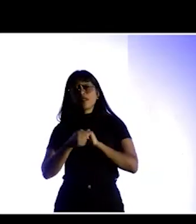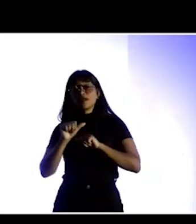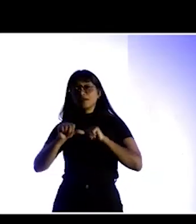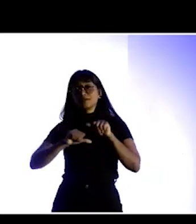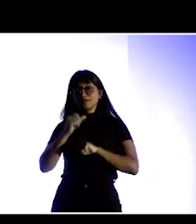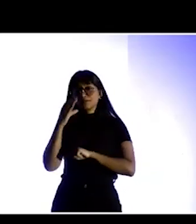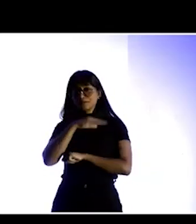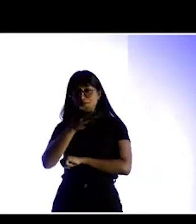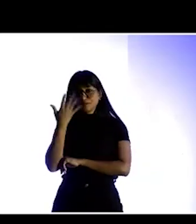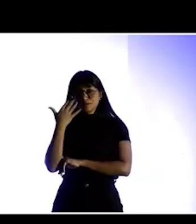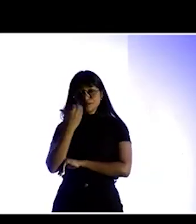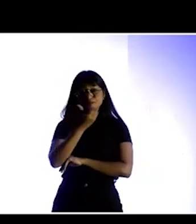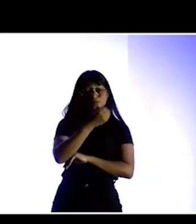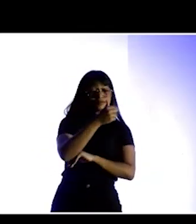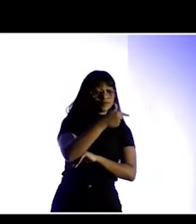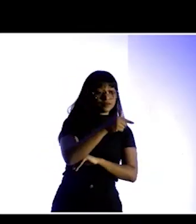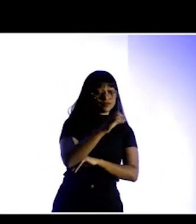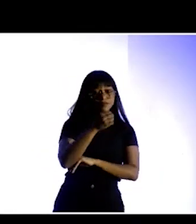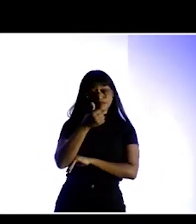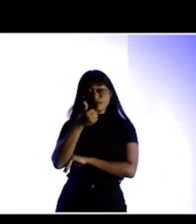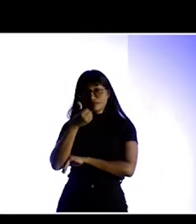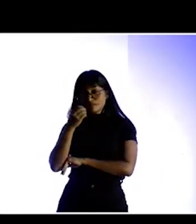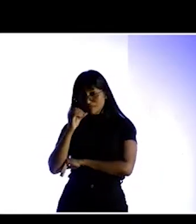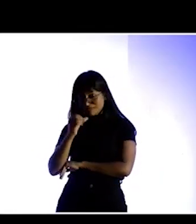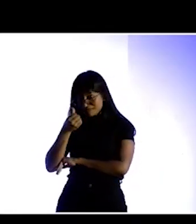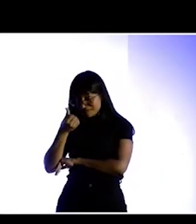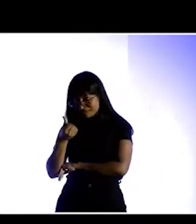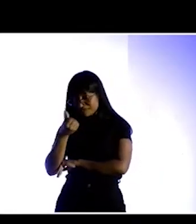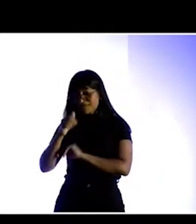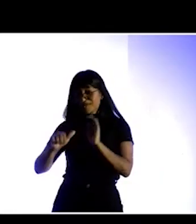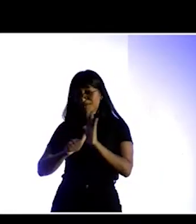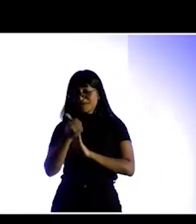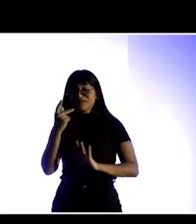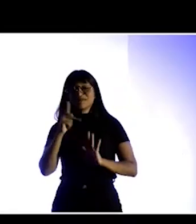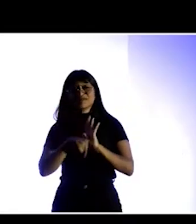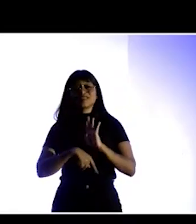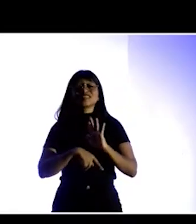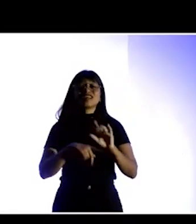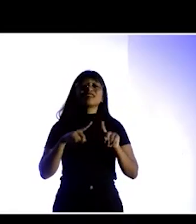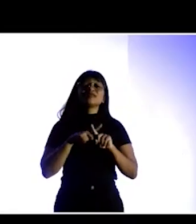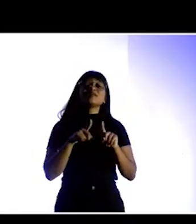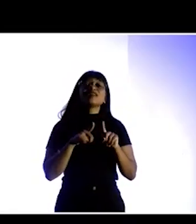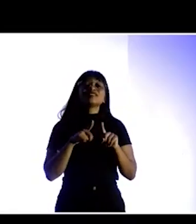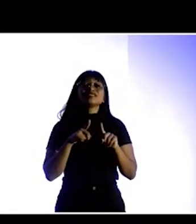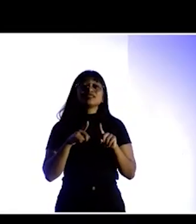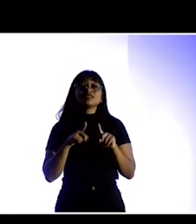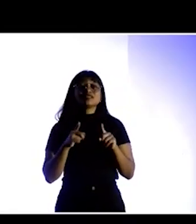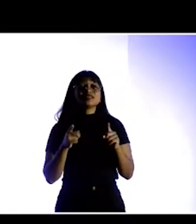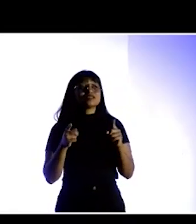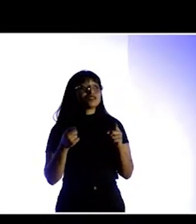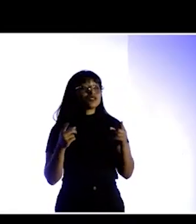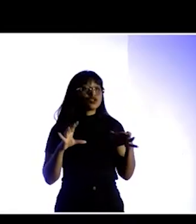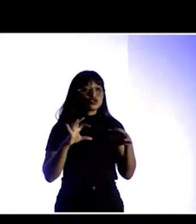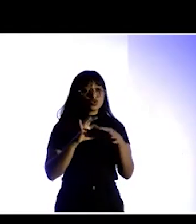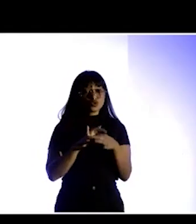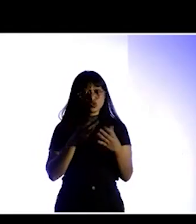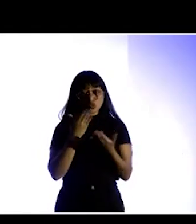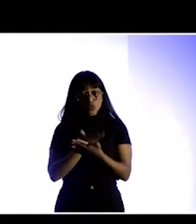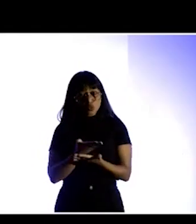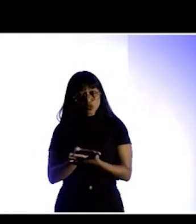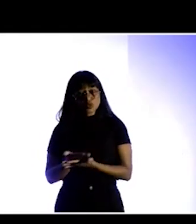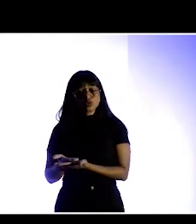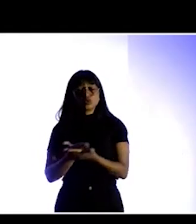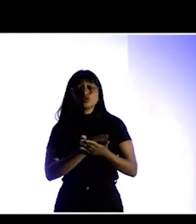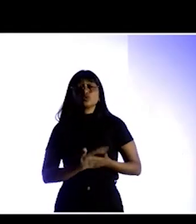lá de 2006, não tinha trago nada. Daí que, combinado com o Plano Nacional de Segurança Hídrica e os estudos de mudança do clima, a